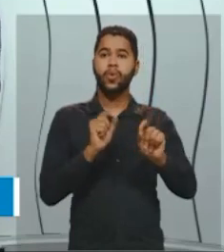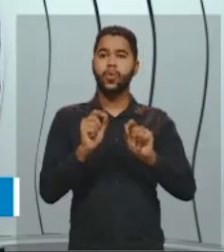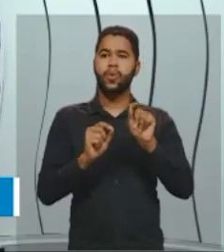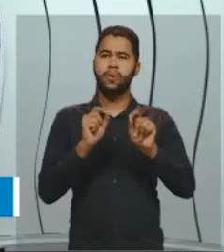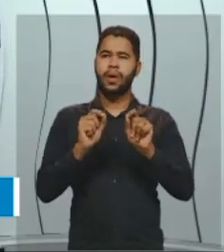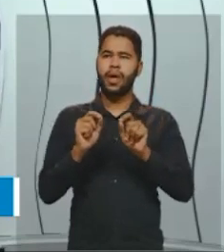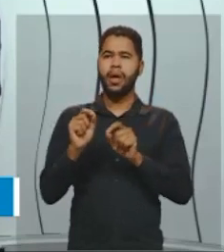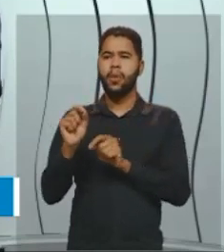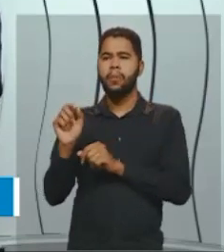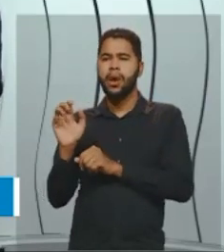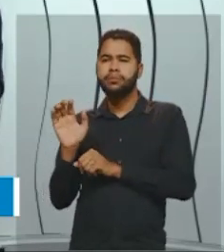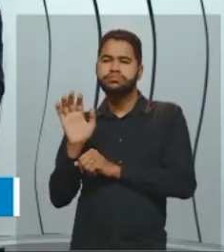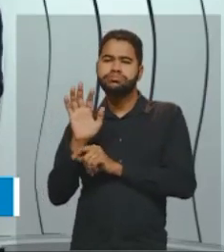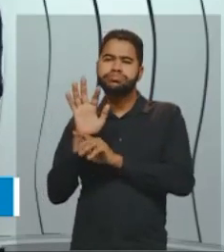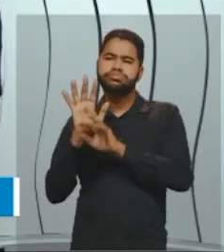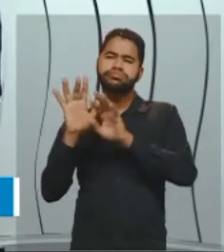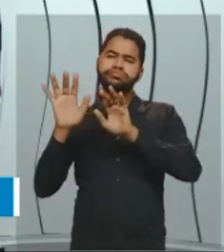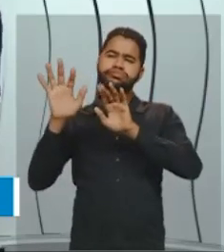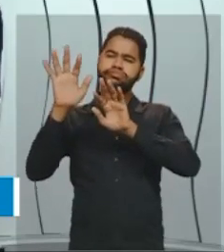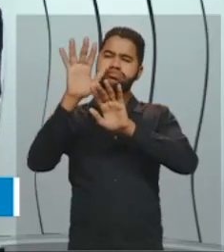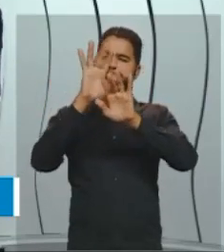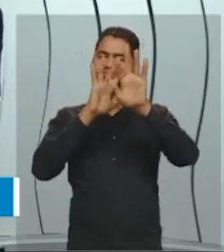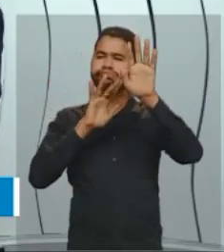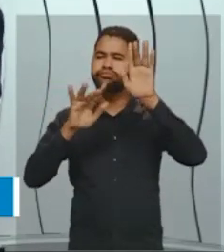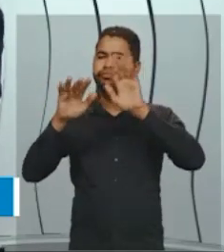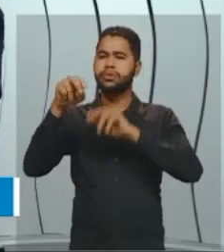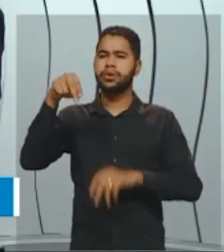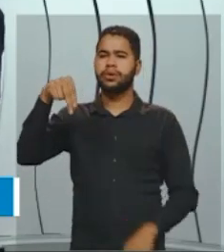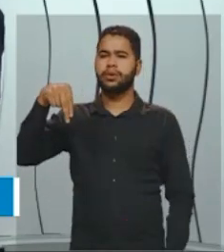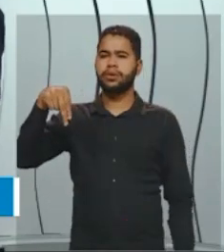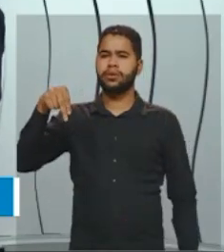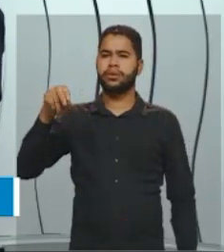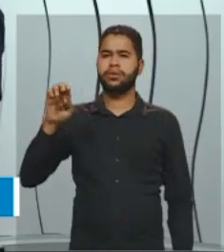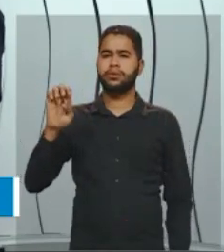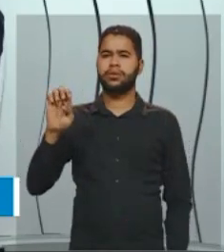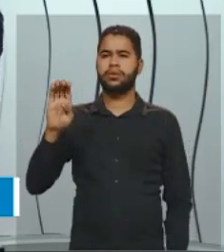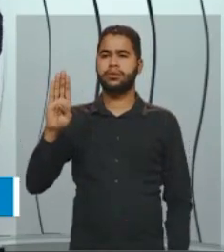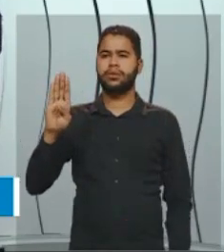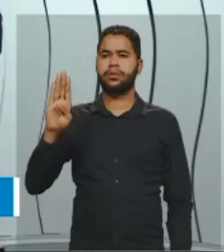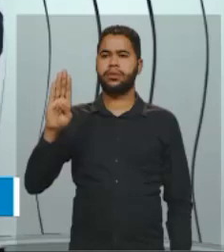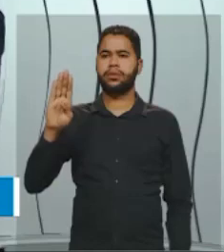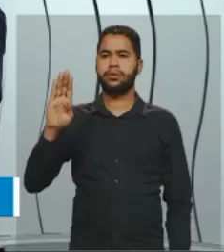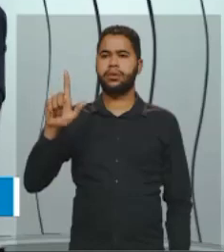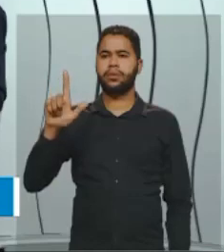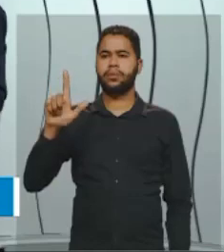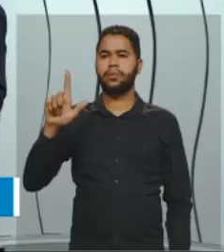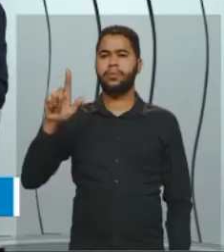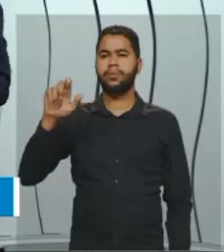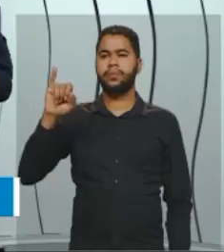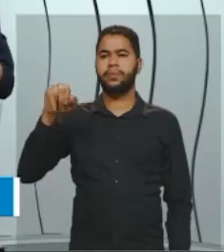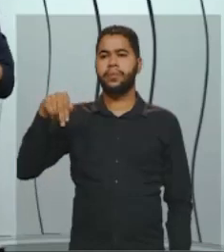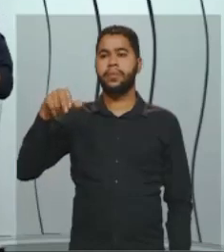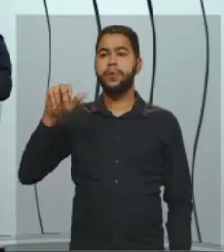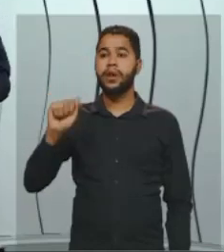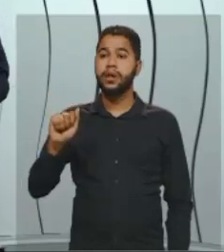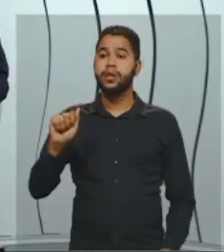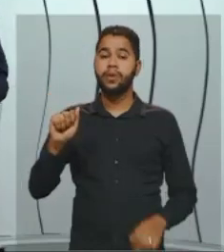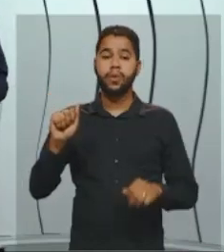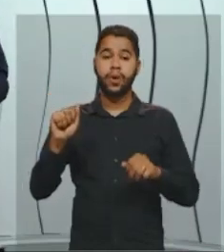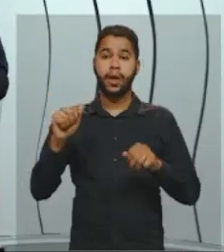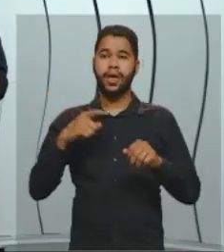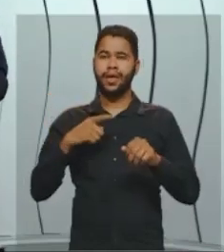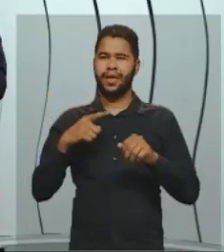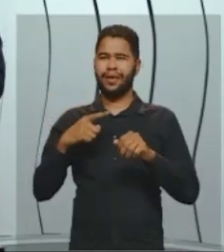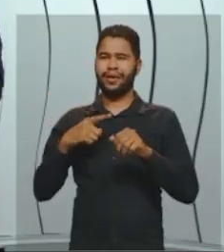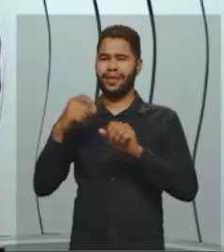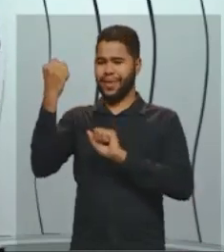fumaça da manhã, uma neblina, né? At that time clogged, misturada com a fumaça